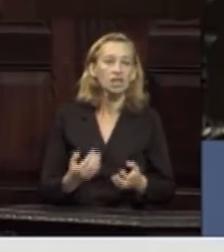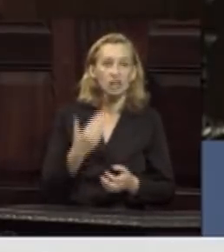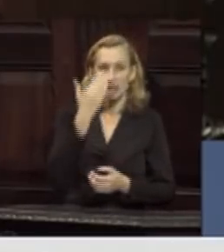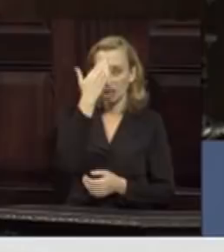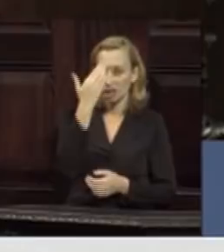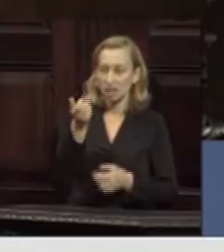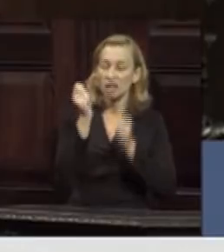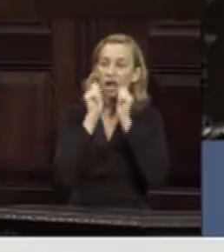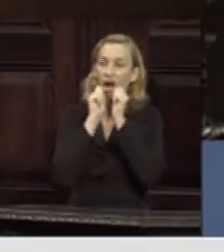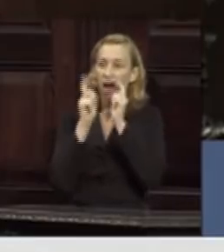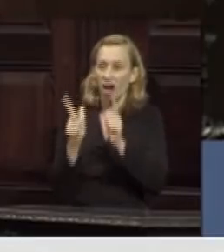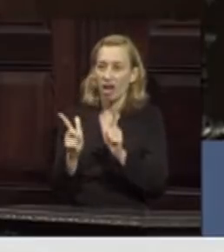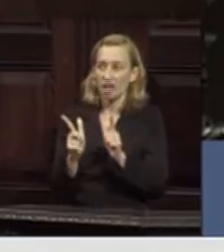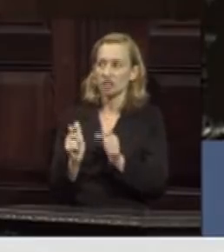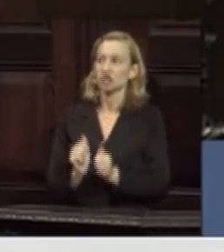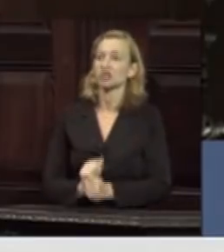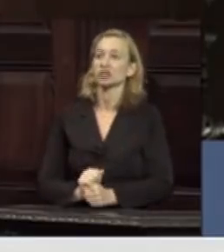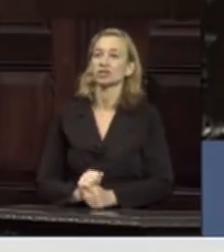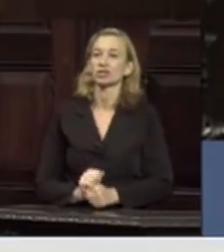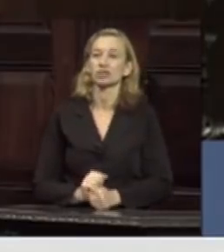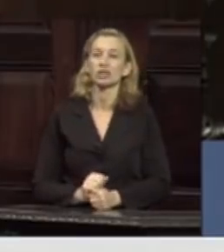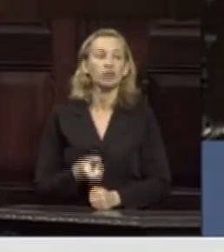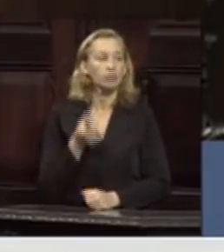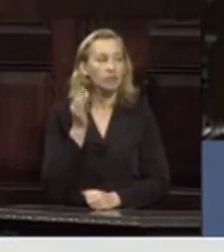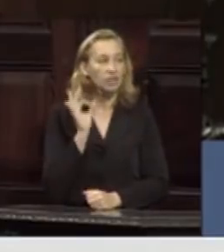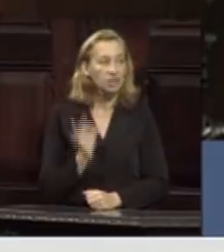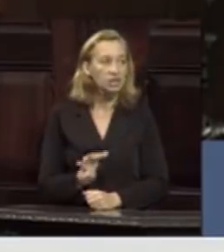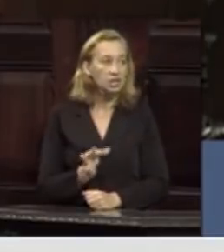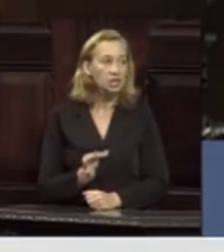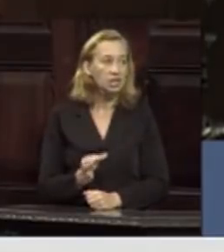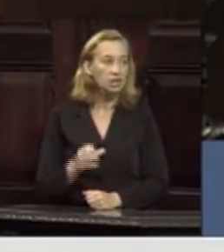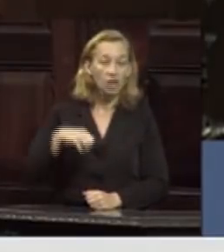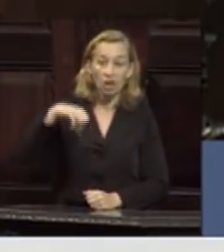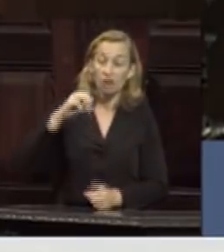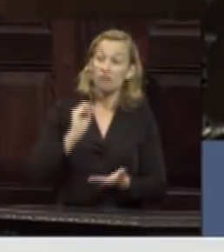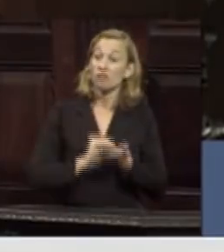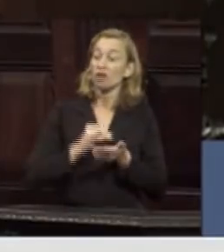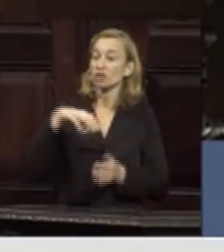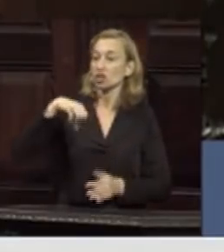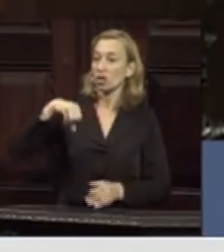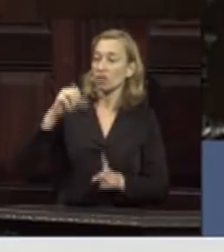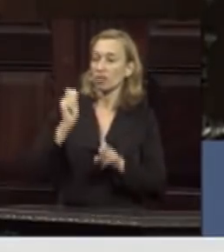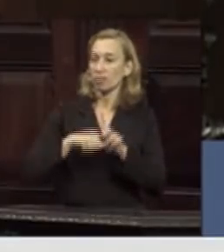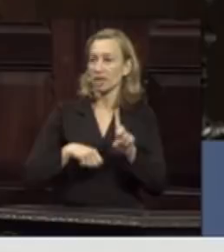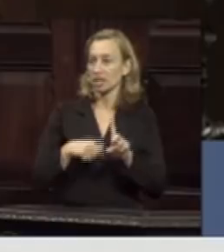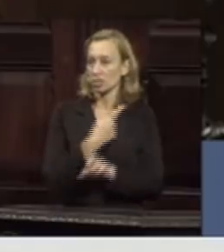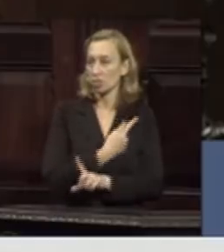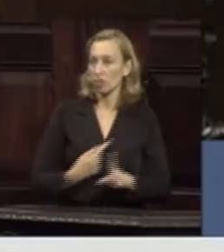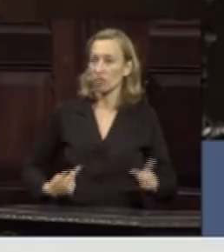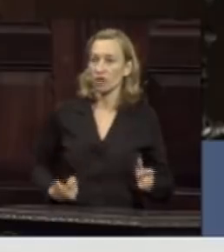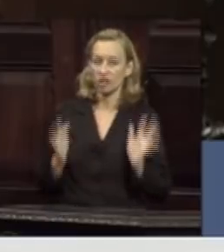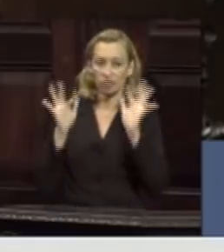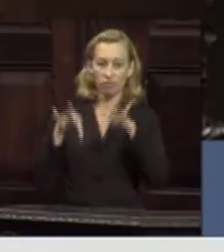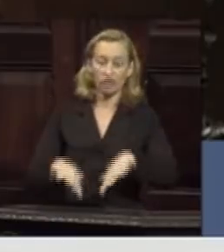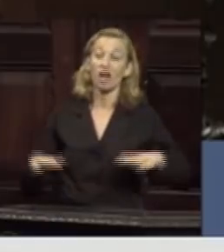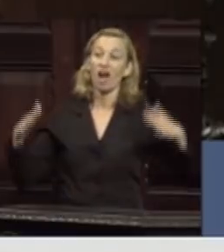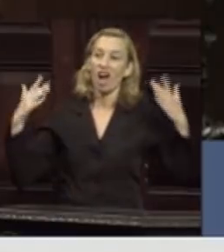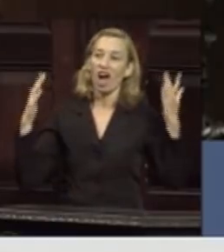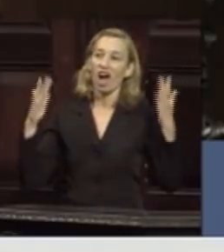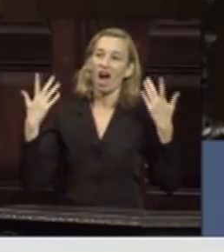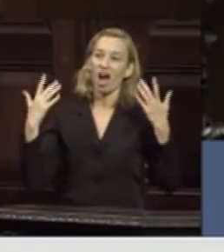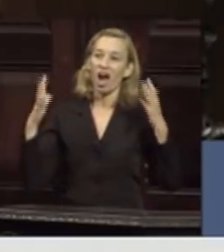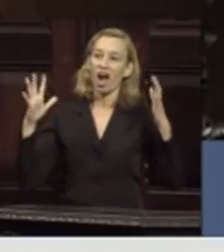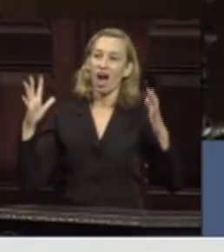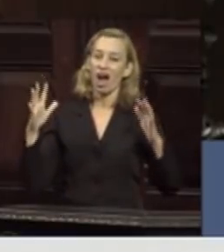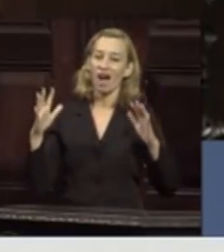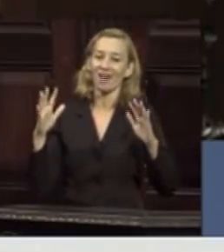plenário, porque, como já dissemos lá dentro, faltam 9 meses para o final desse governo. Aleluia! São emendas,